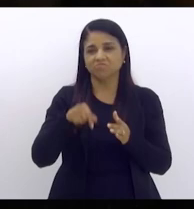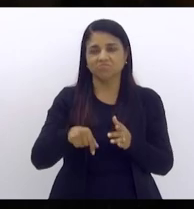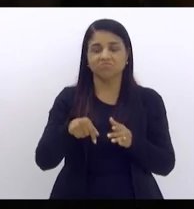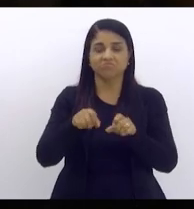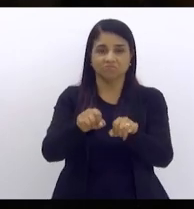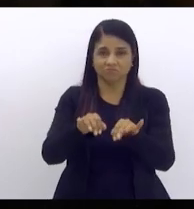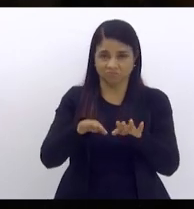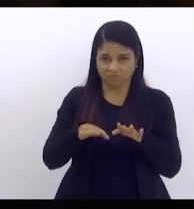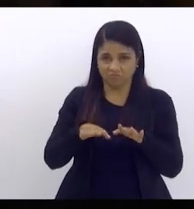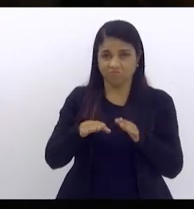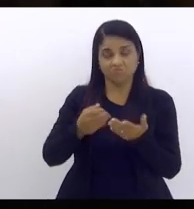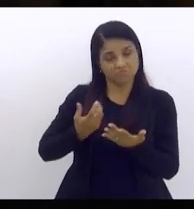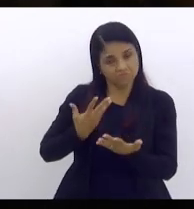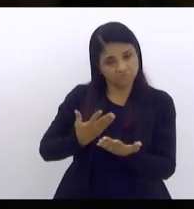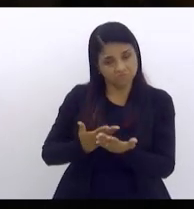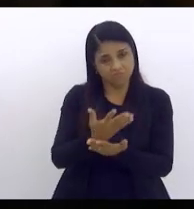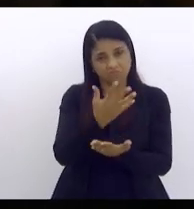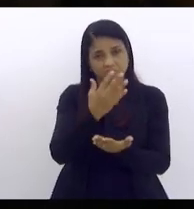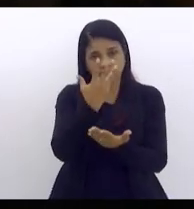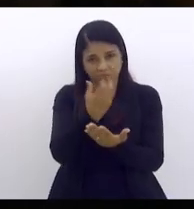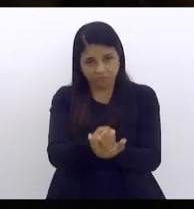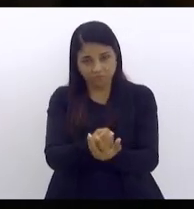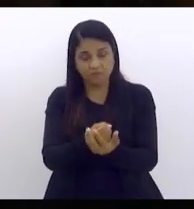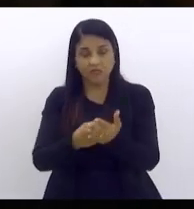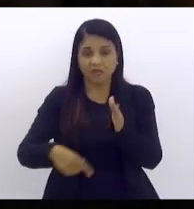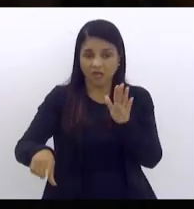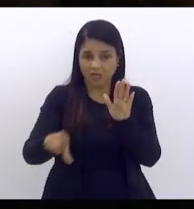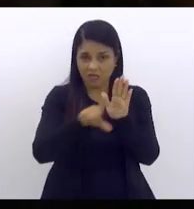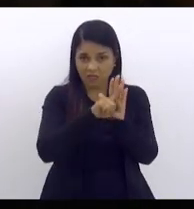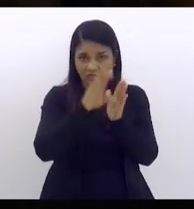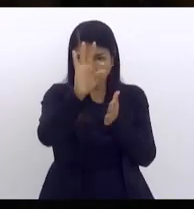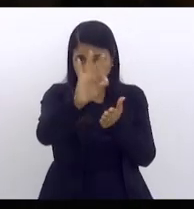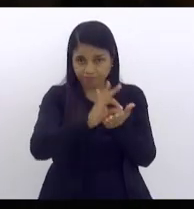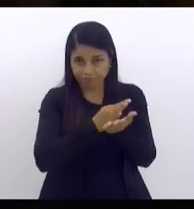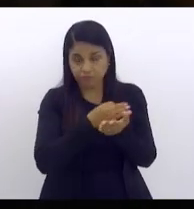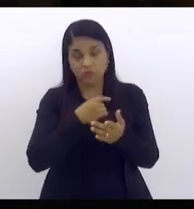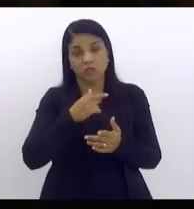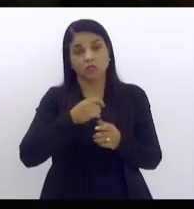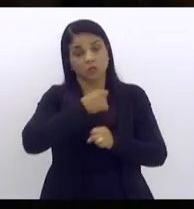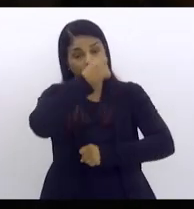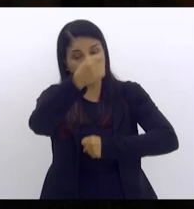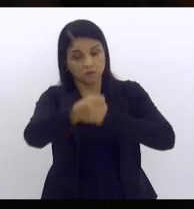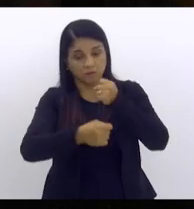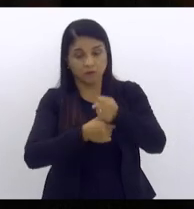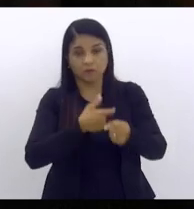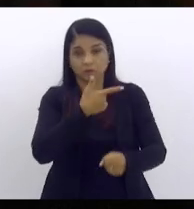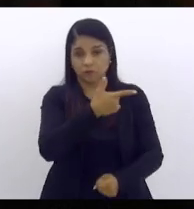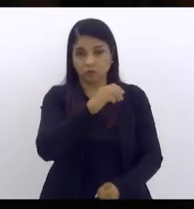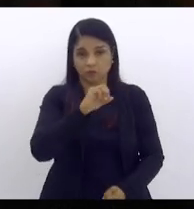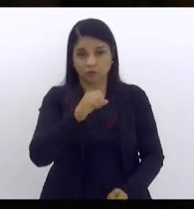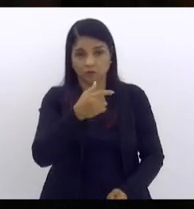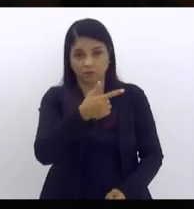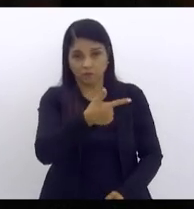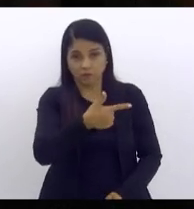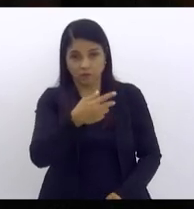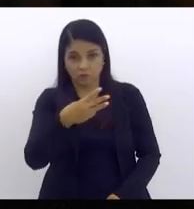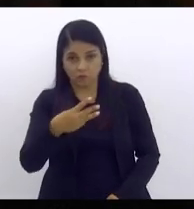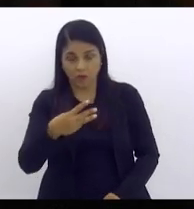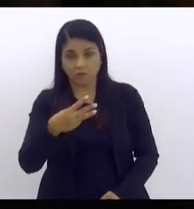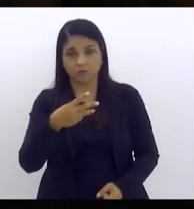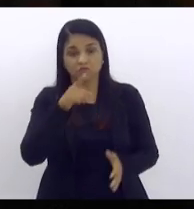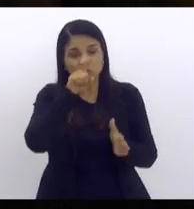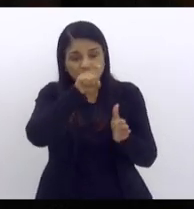na comissão e no plenário, já foi sancionada, prevê para 2024 um déficit